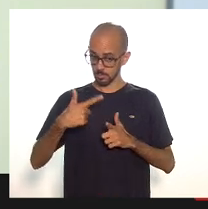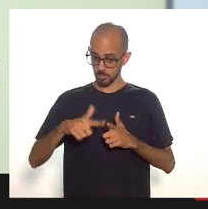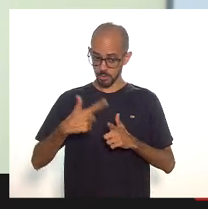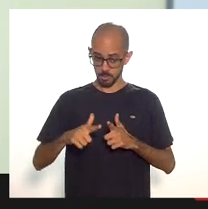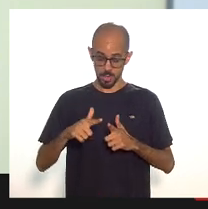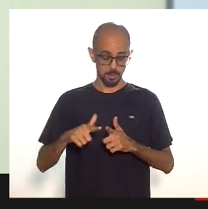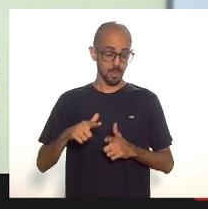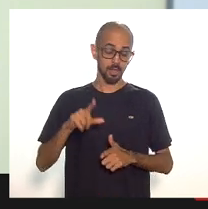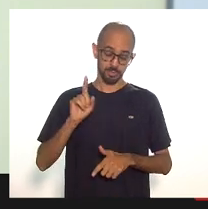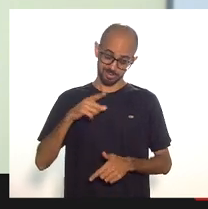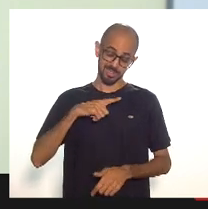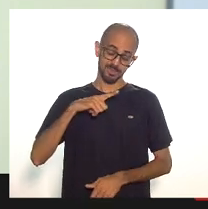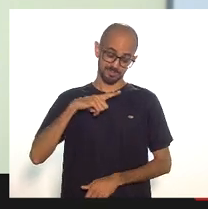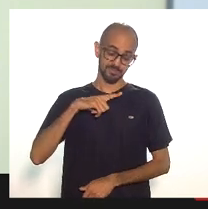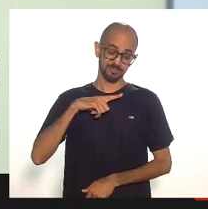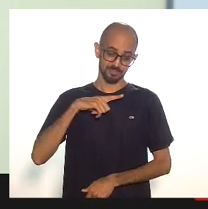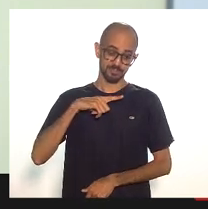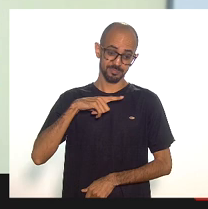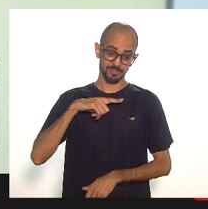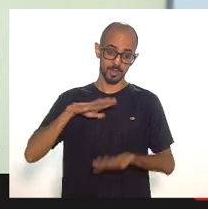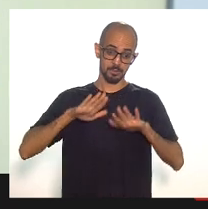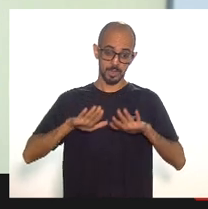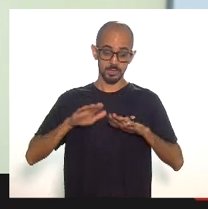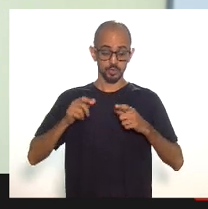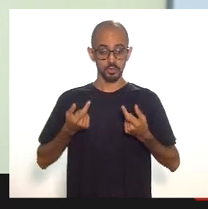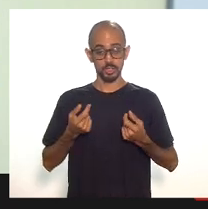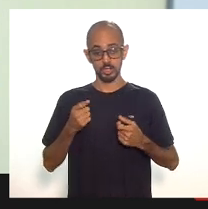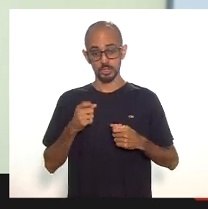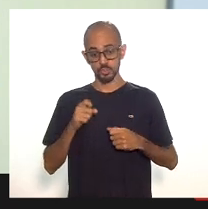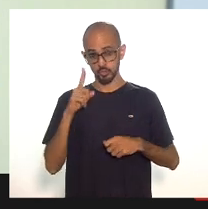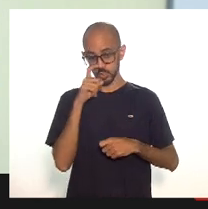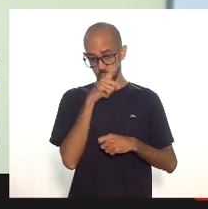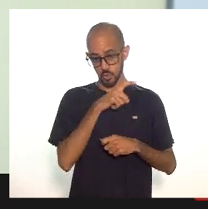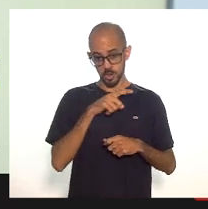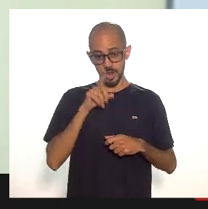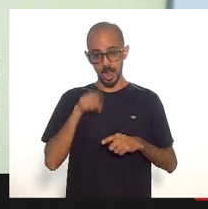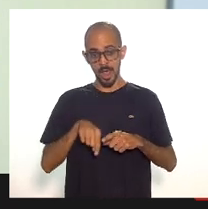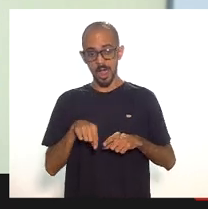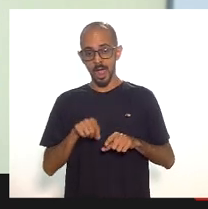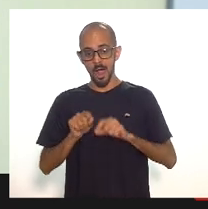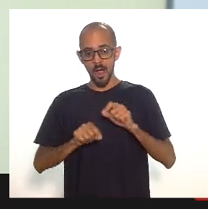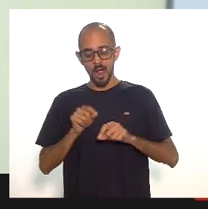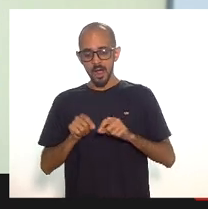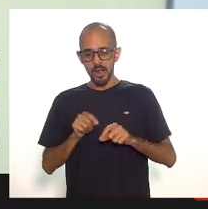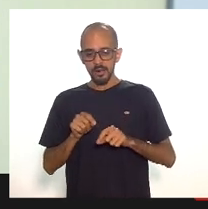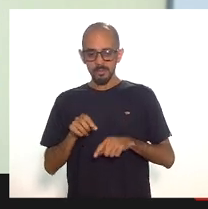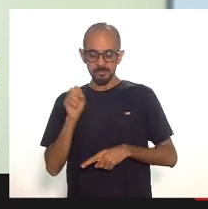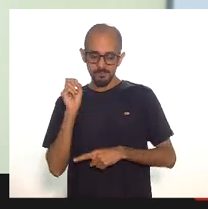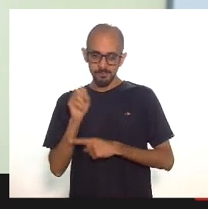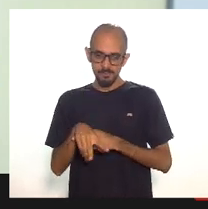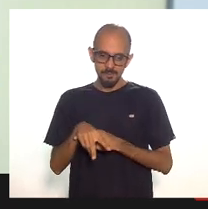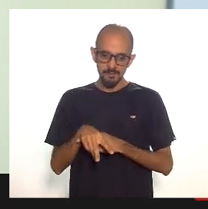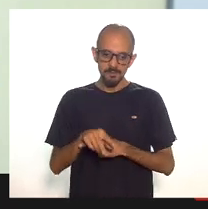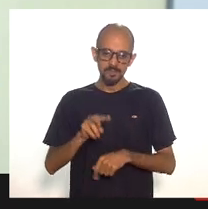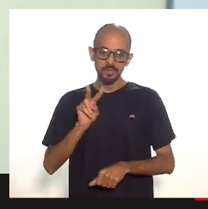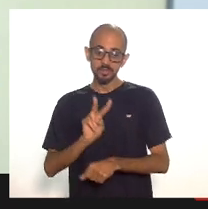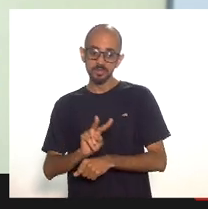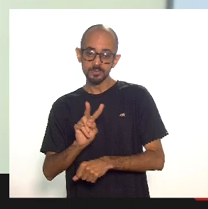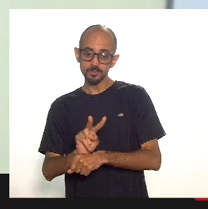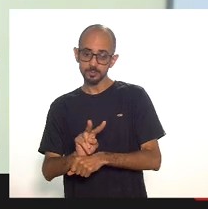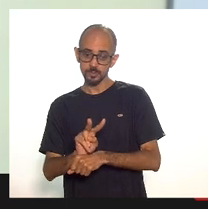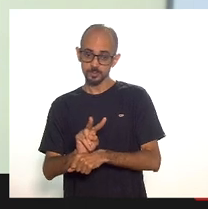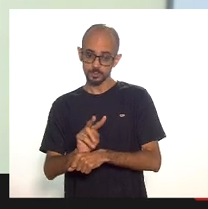ela existe. O que atenua essa deficiência é a contratação temporária da União, que todos